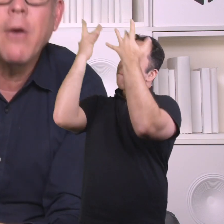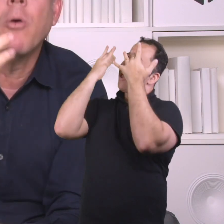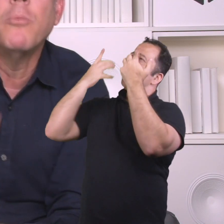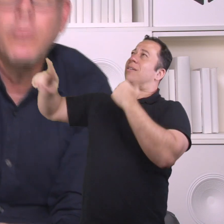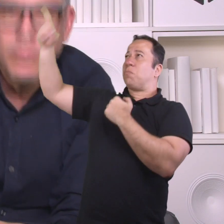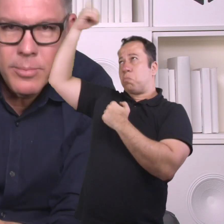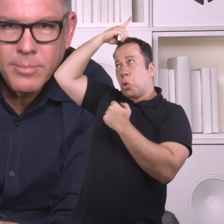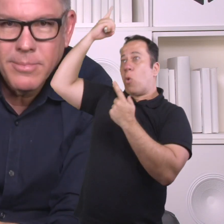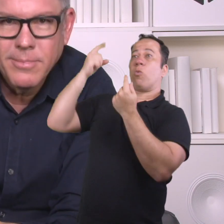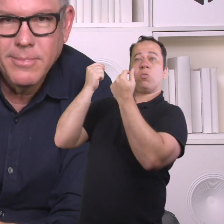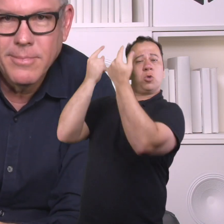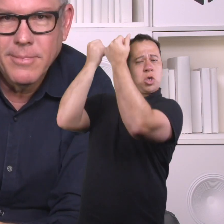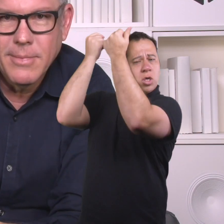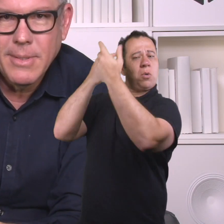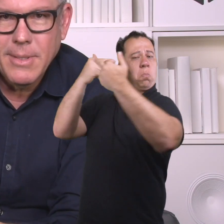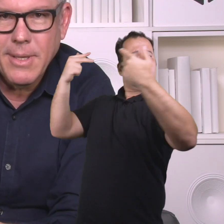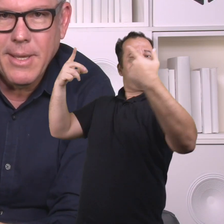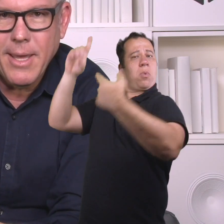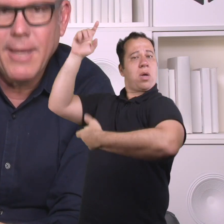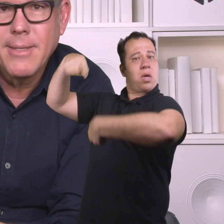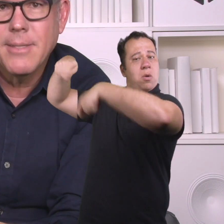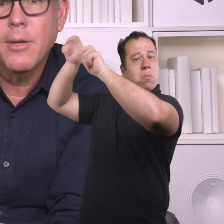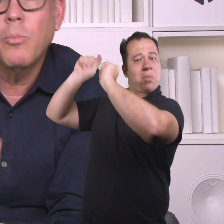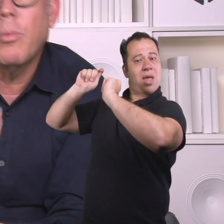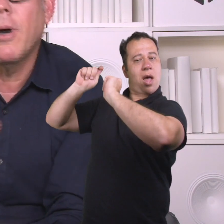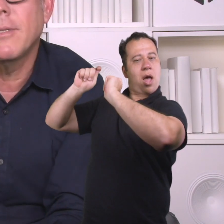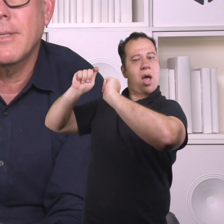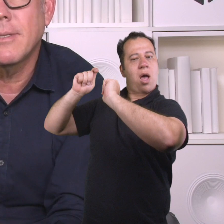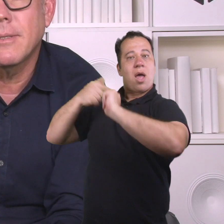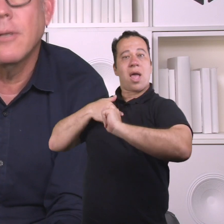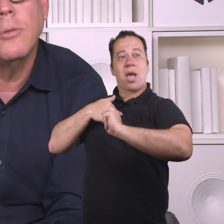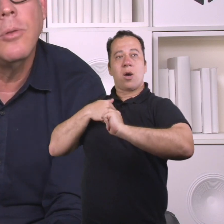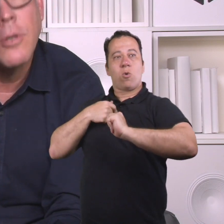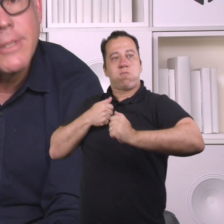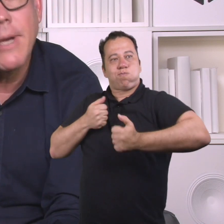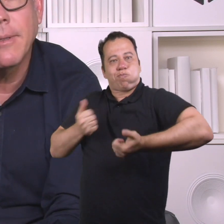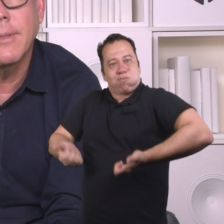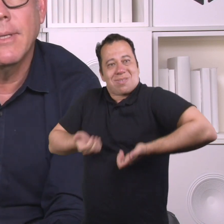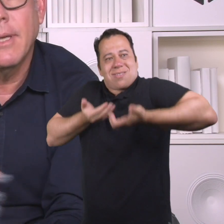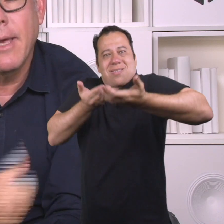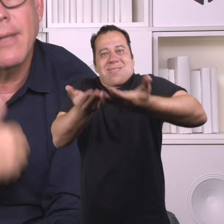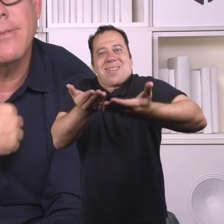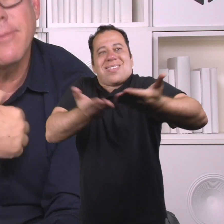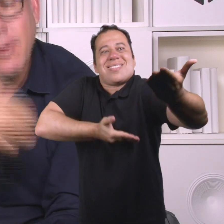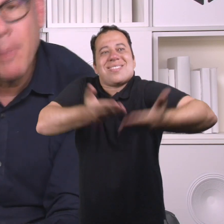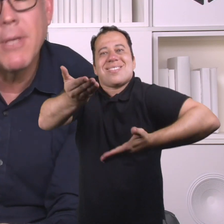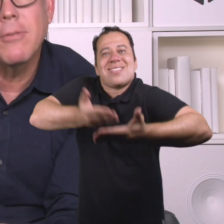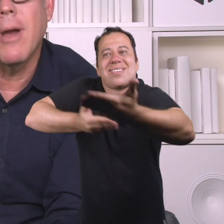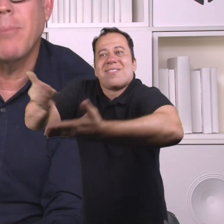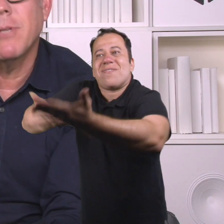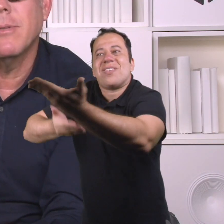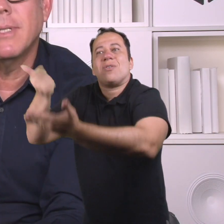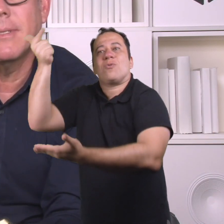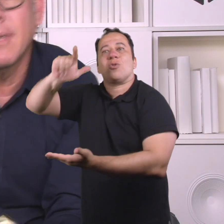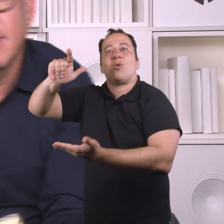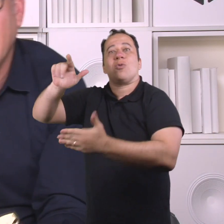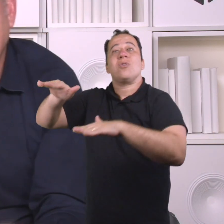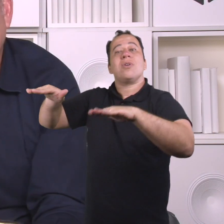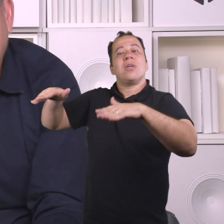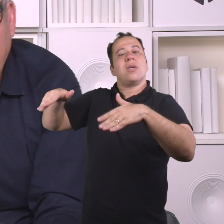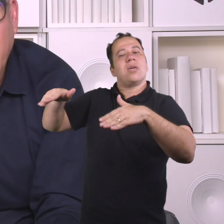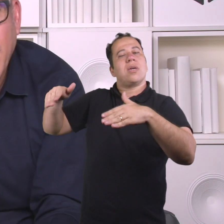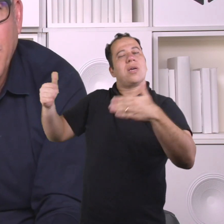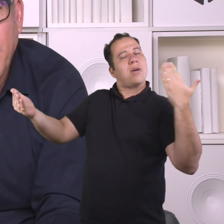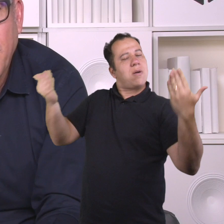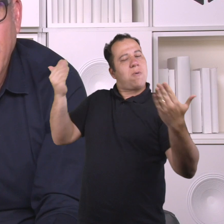para o bem comum, elas estão postas no céu. Elas vão abençoar pessoas e